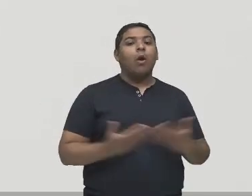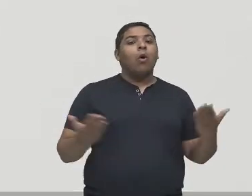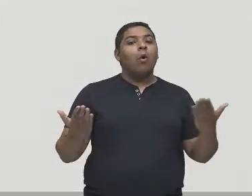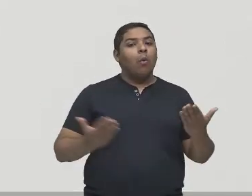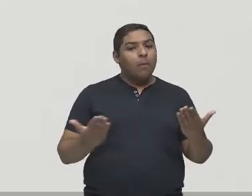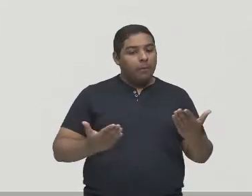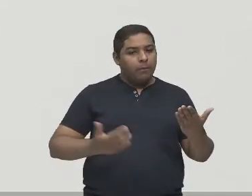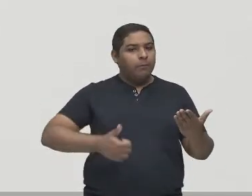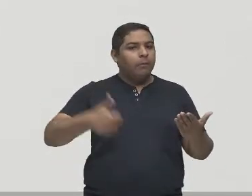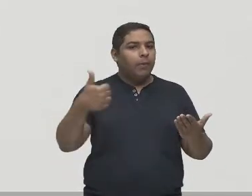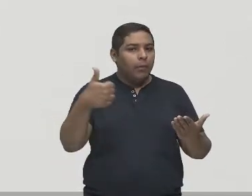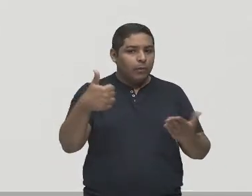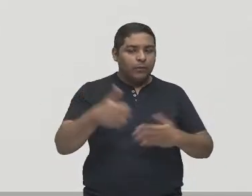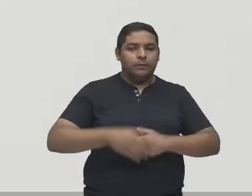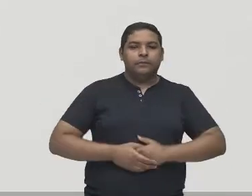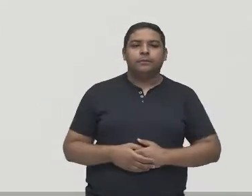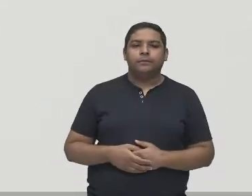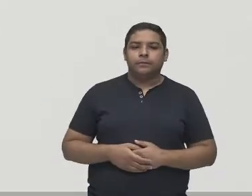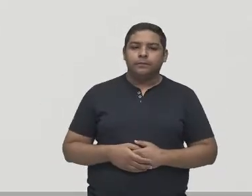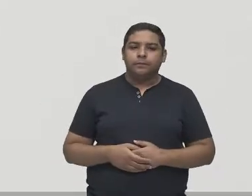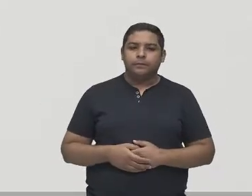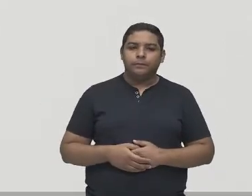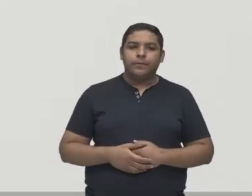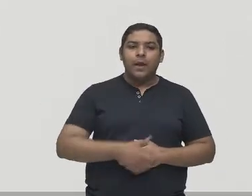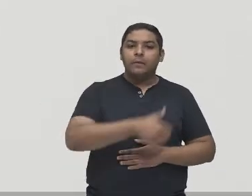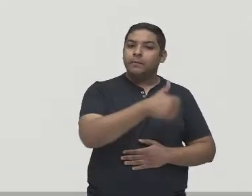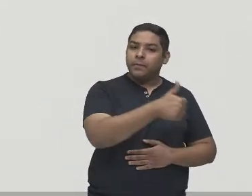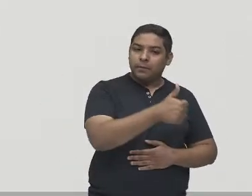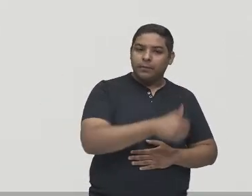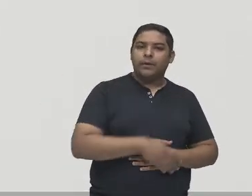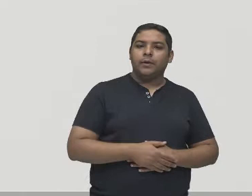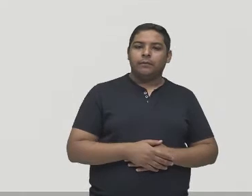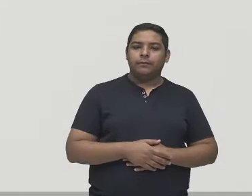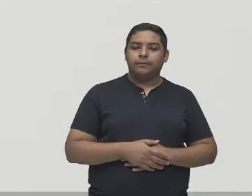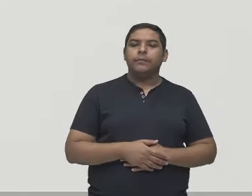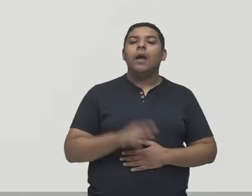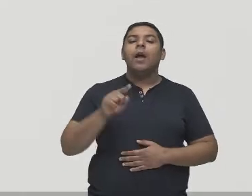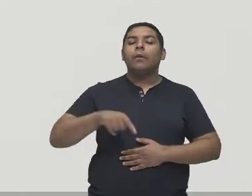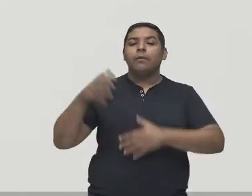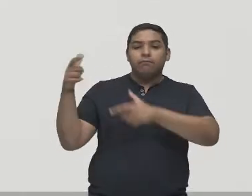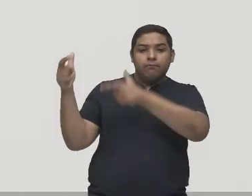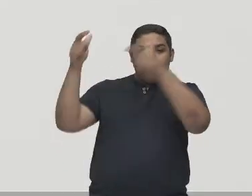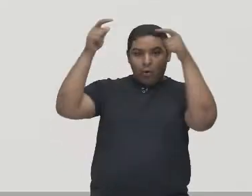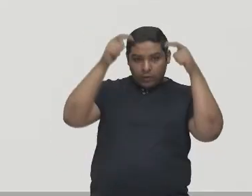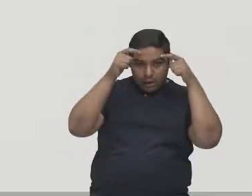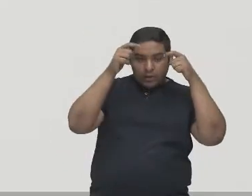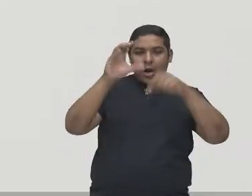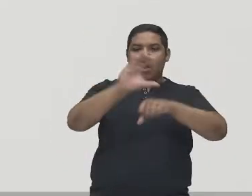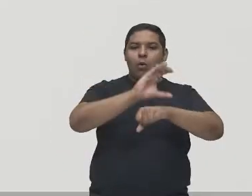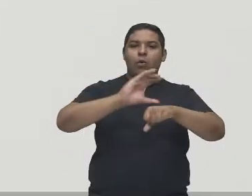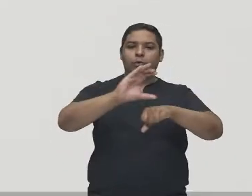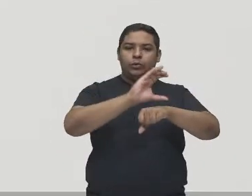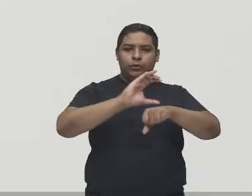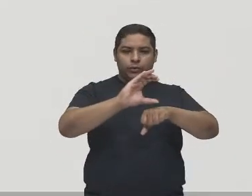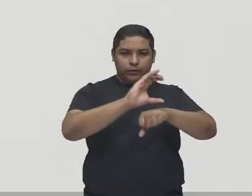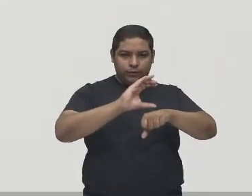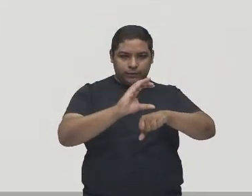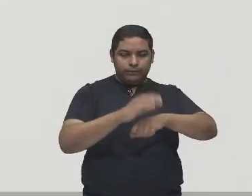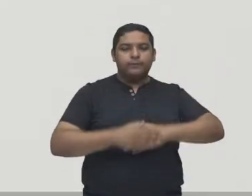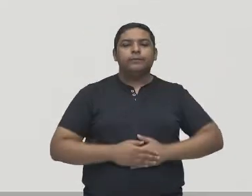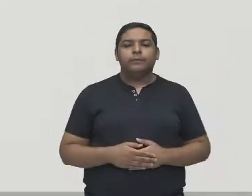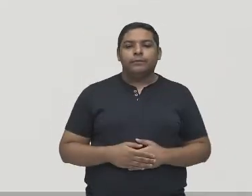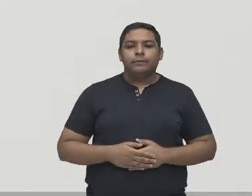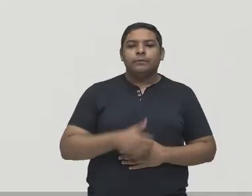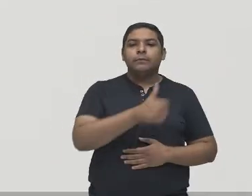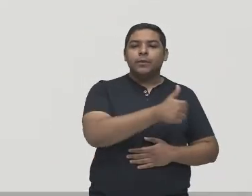certo? Tomem nota aí. Então, eu tenho a primeira fase, que se chama Monarquia Constitucional, que vai de 1789, com a tomada da